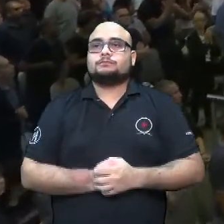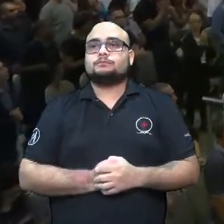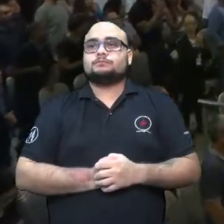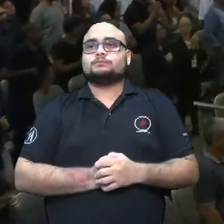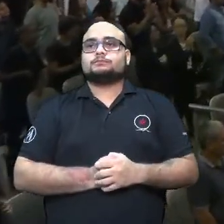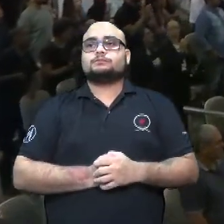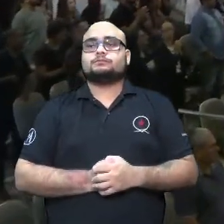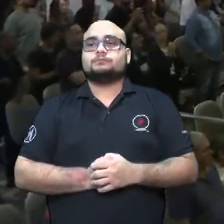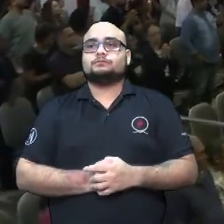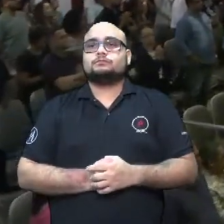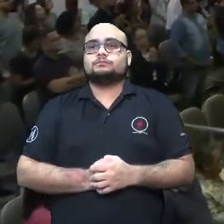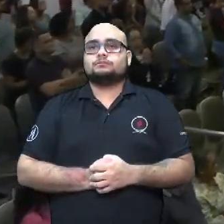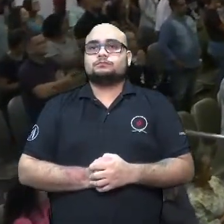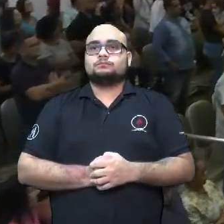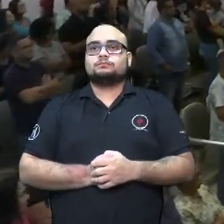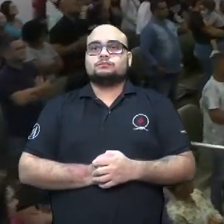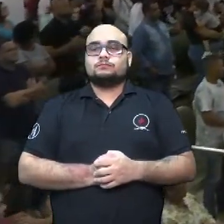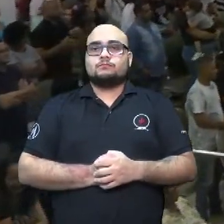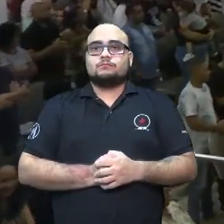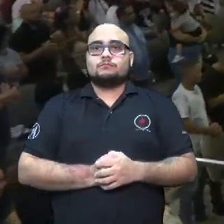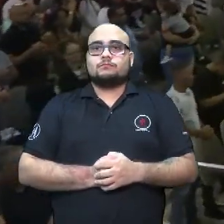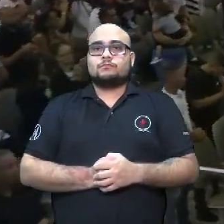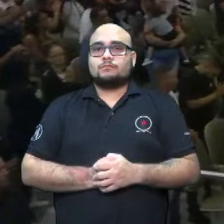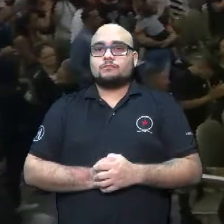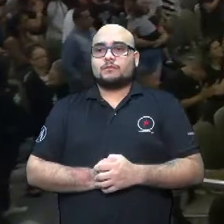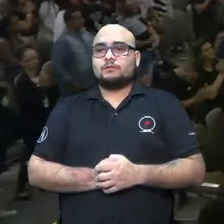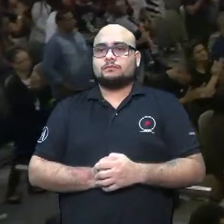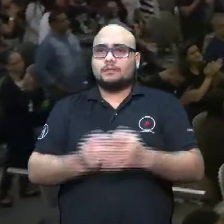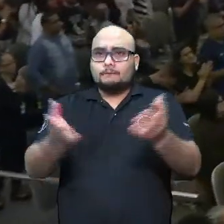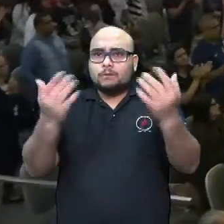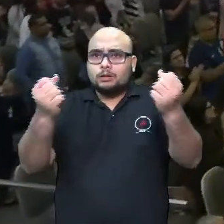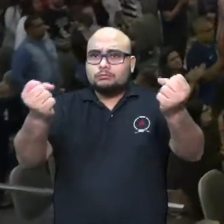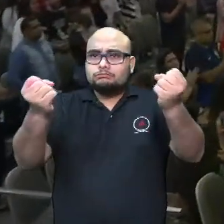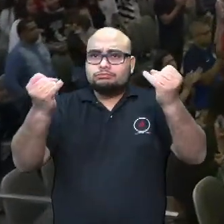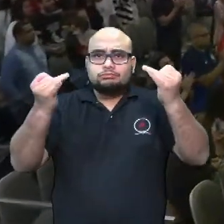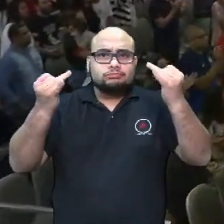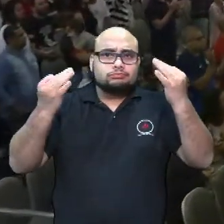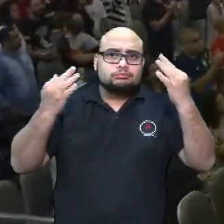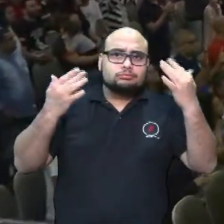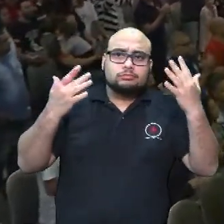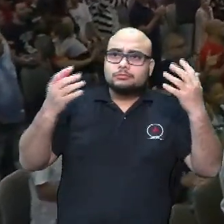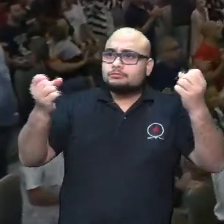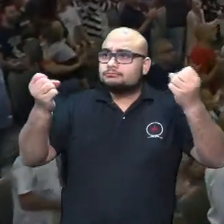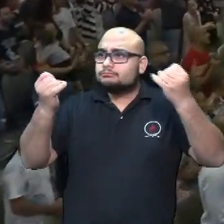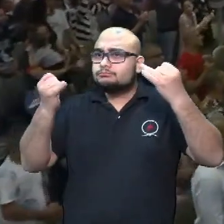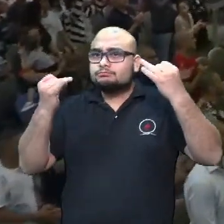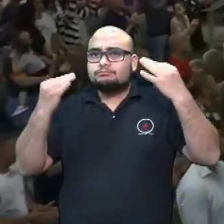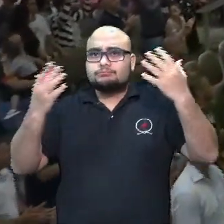Cadê você? Onde você está? Venha, venha, saia do seu lugar. Isso, meu filho, que coragem.